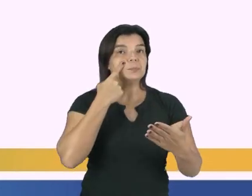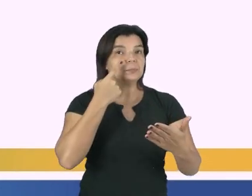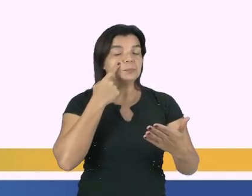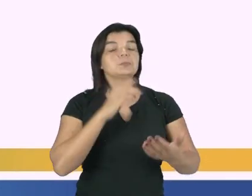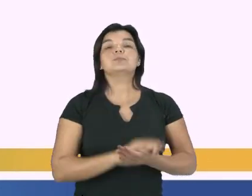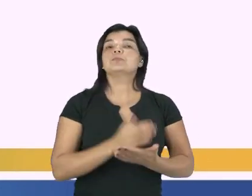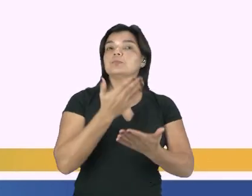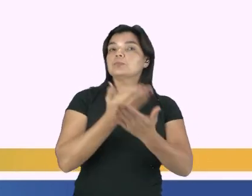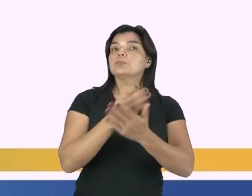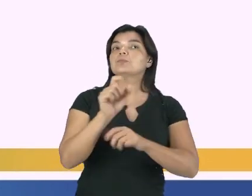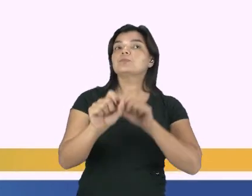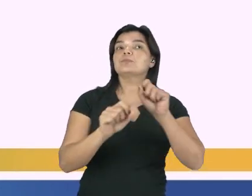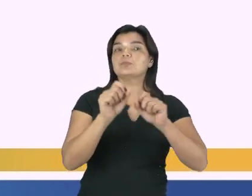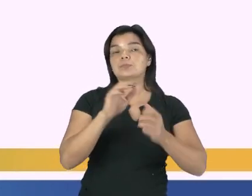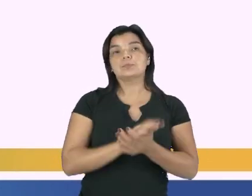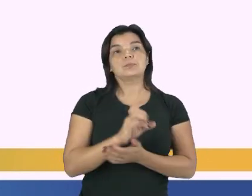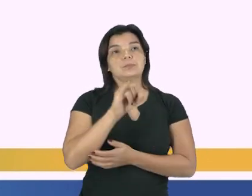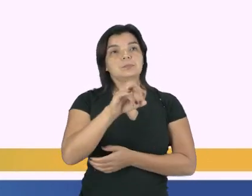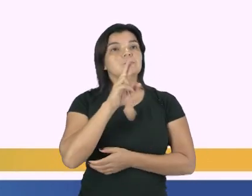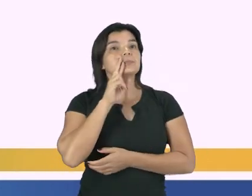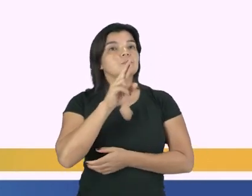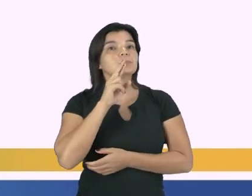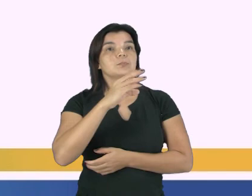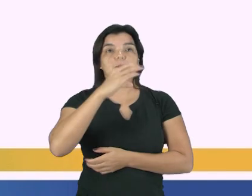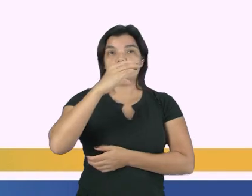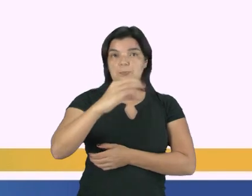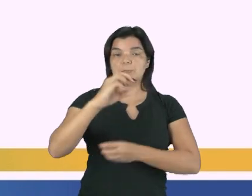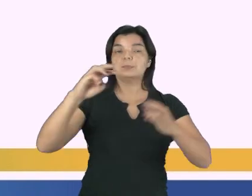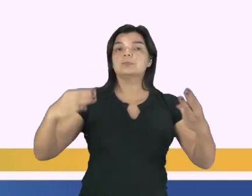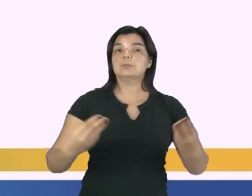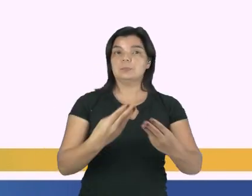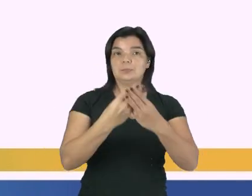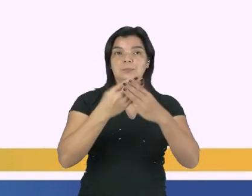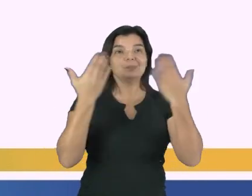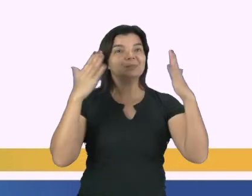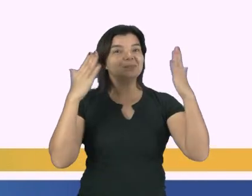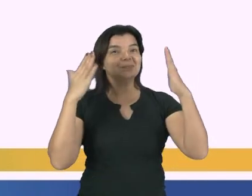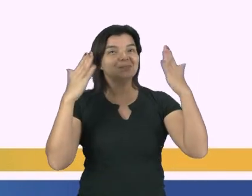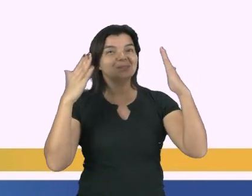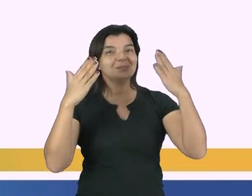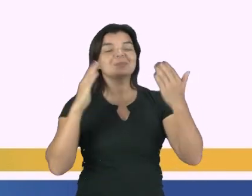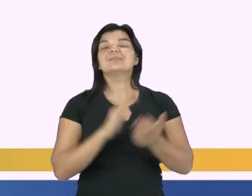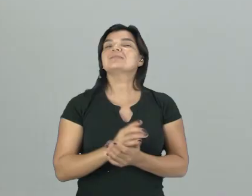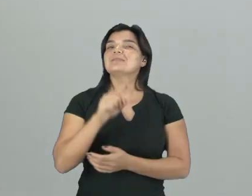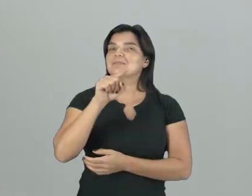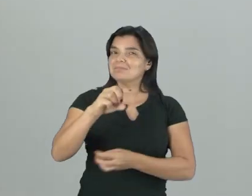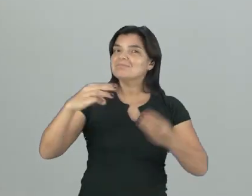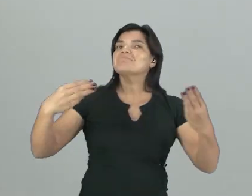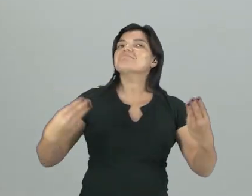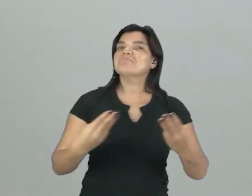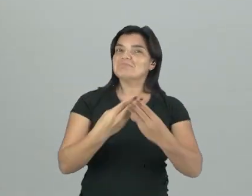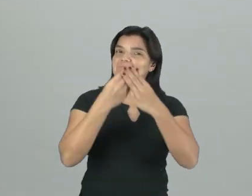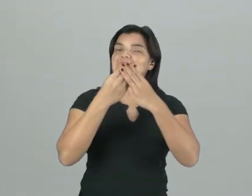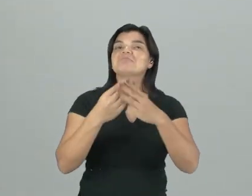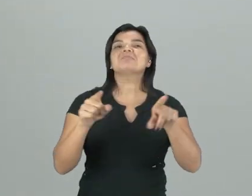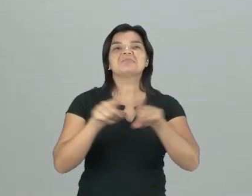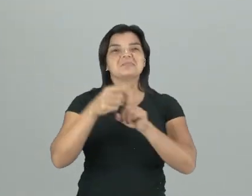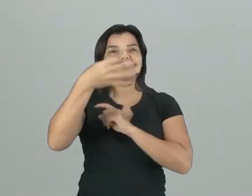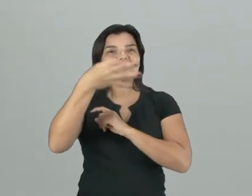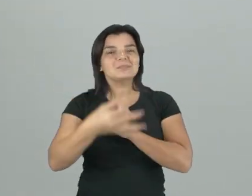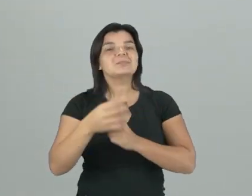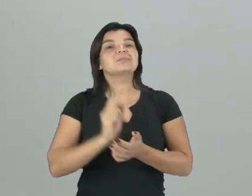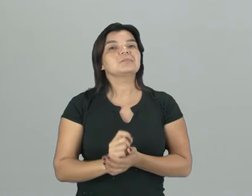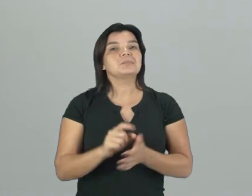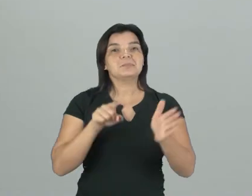viu no estudo o que é. Então, se você disse que a letra certa é a letra C, meus parabéns, é o Mercosul. Tá